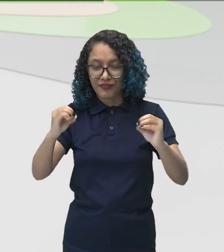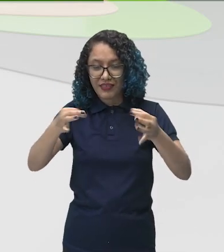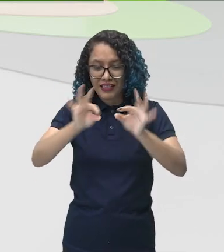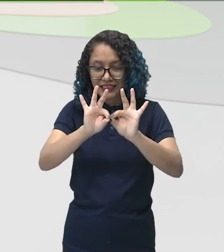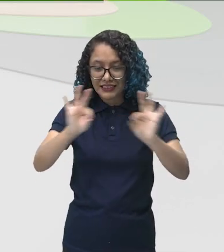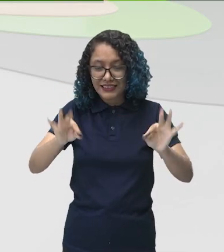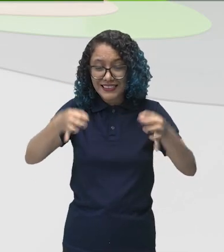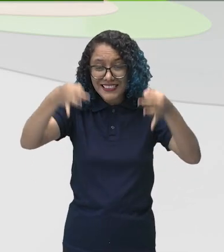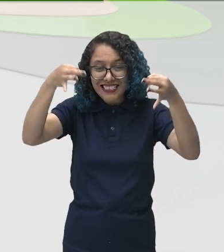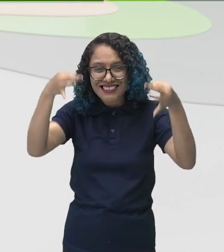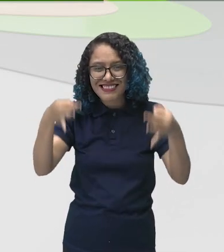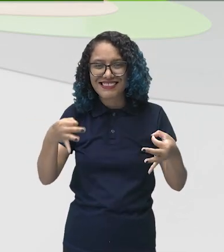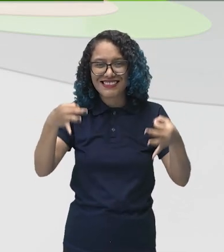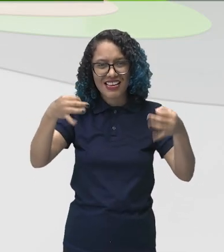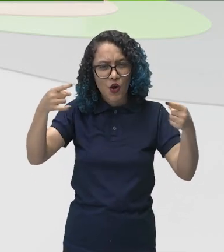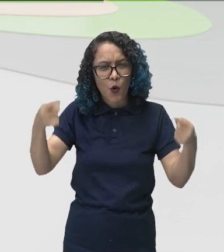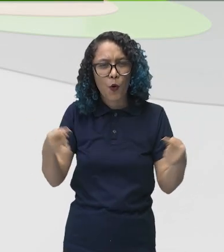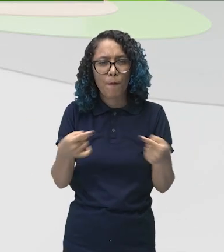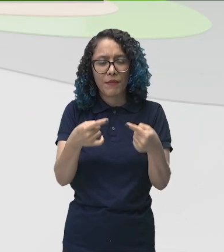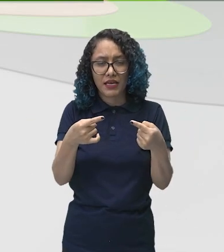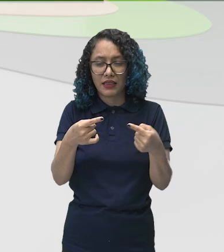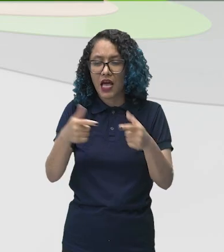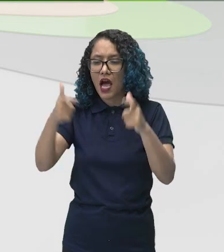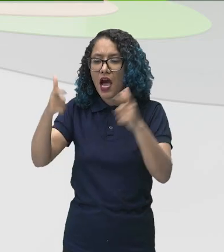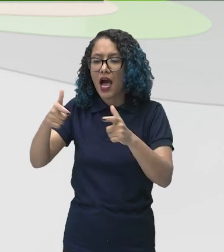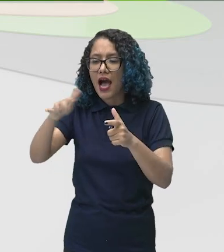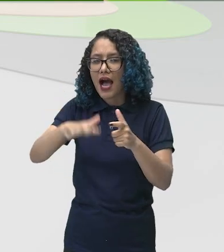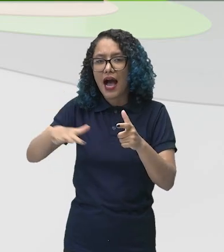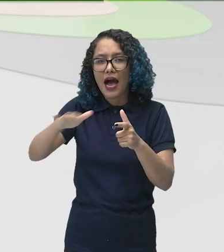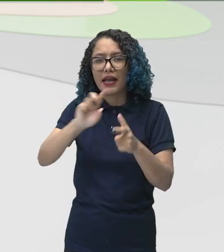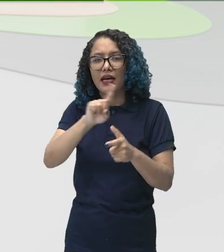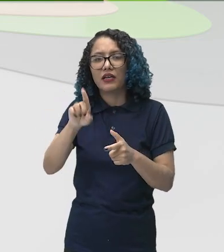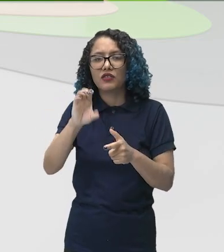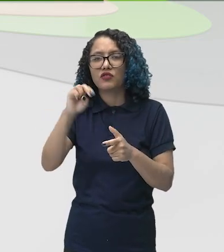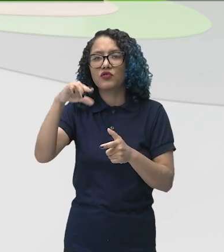localizada em uma zona chamada de zona habitável,